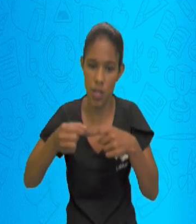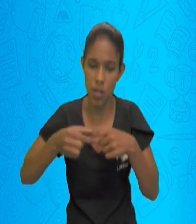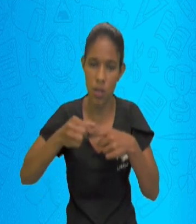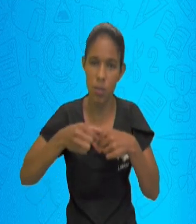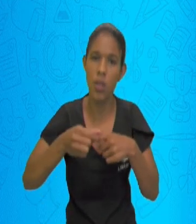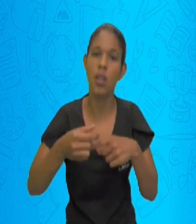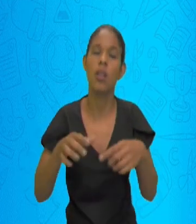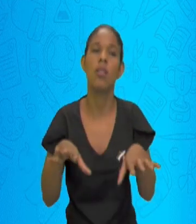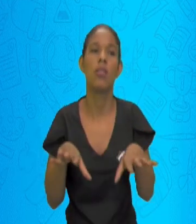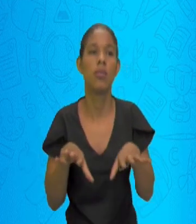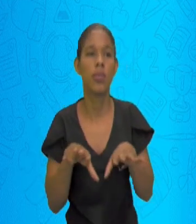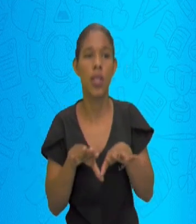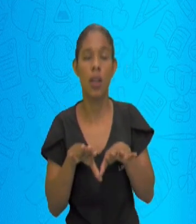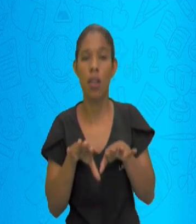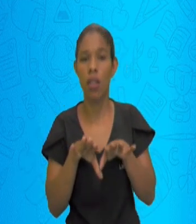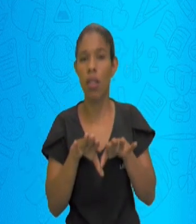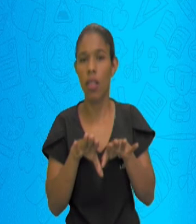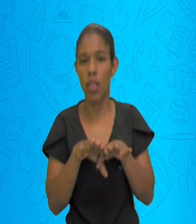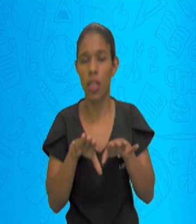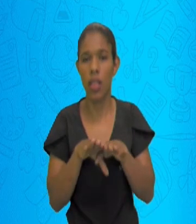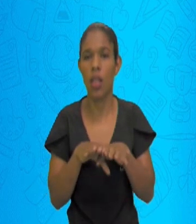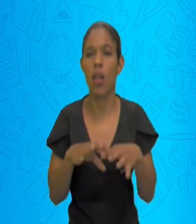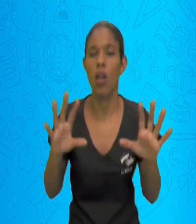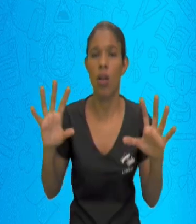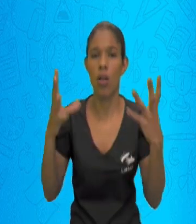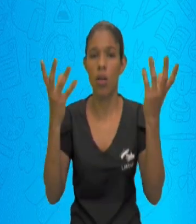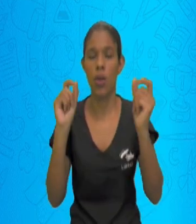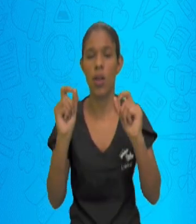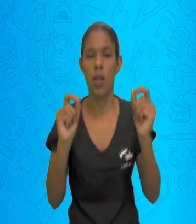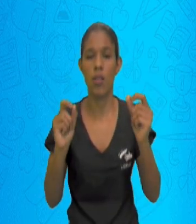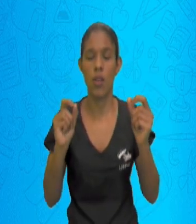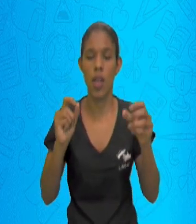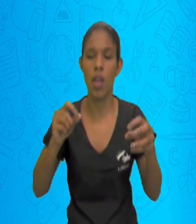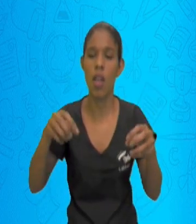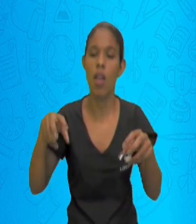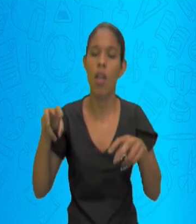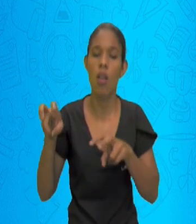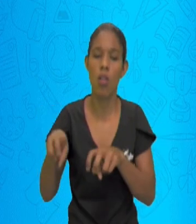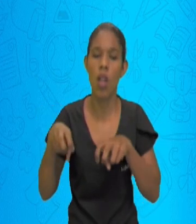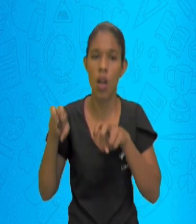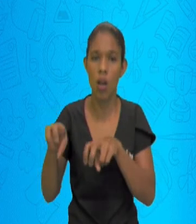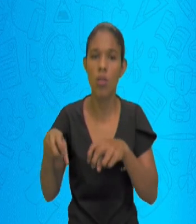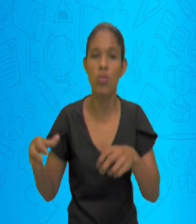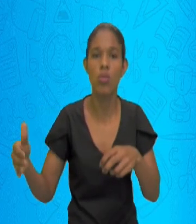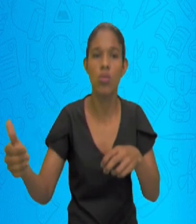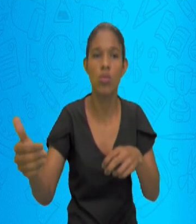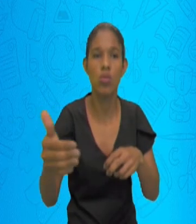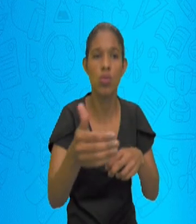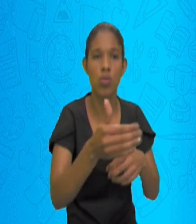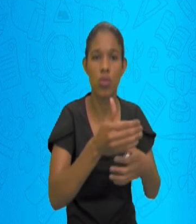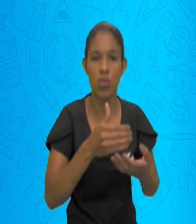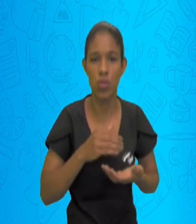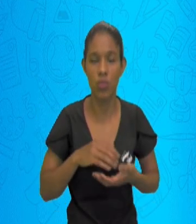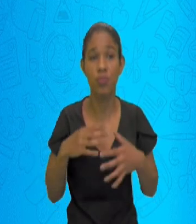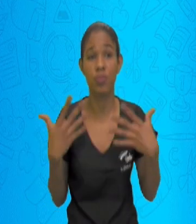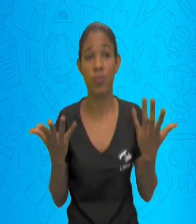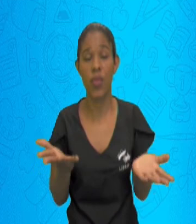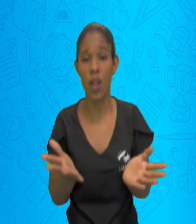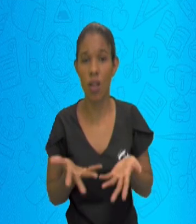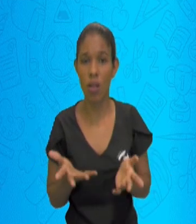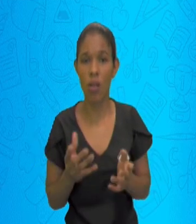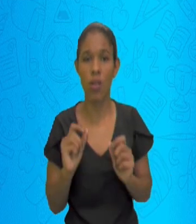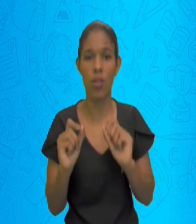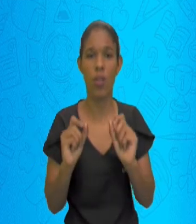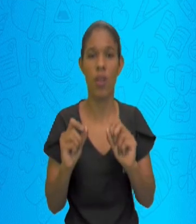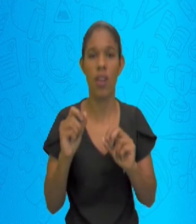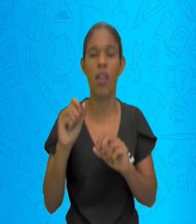celebrações, celebrava-se a colheita desses produtos. E hoje que se popularizou na festa junina. As festas juninas também acontecem